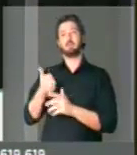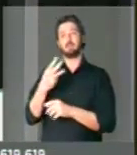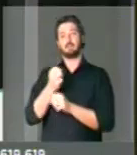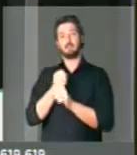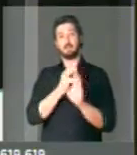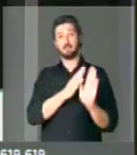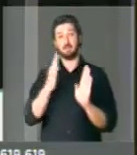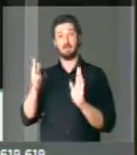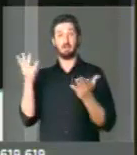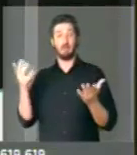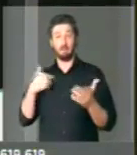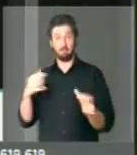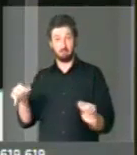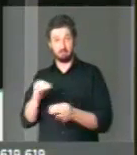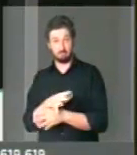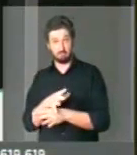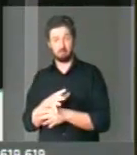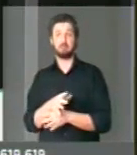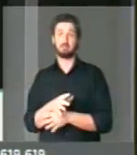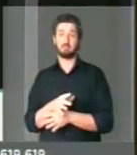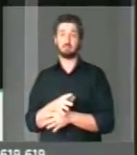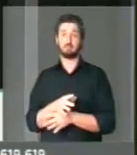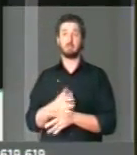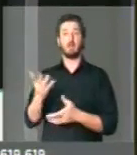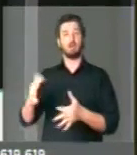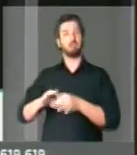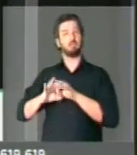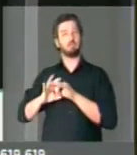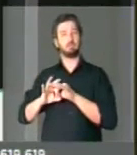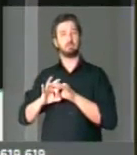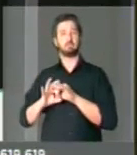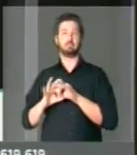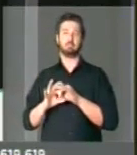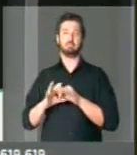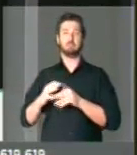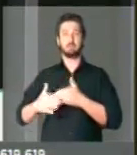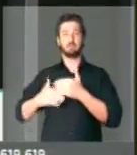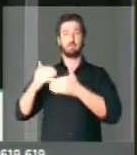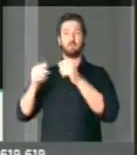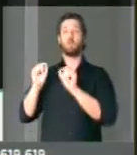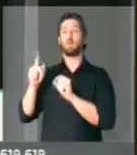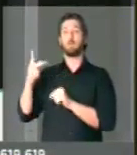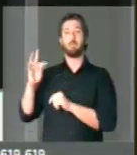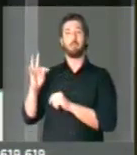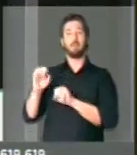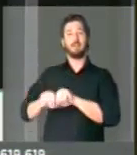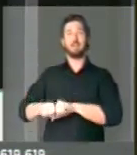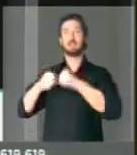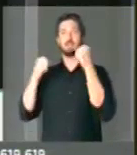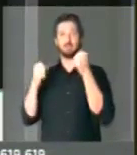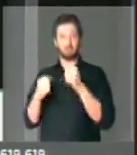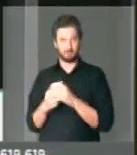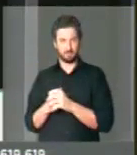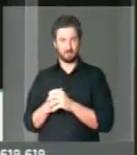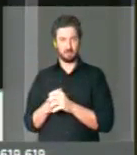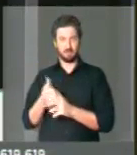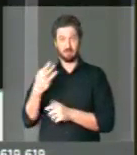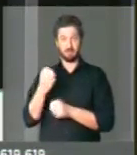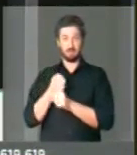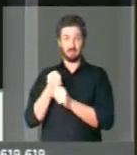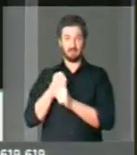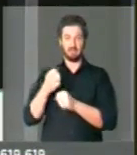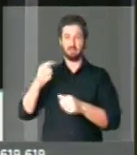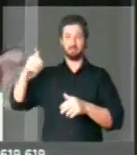anos. E aí, senhor presidente, para finalizar, dizer que é hora de darmos as mãos para reconstruir aquilo que o PT destruiu ao longo desses 13